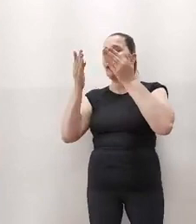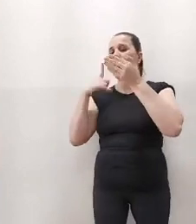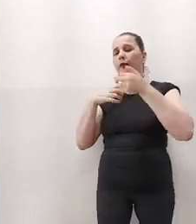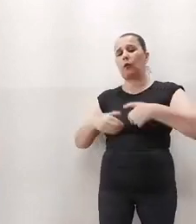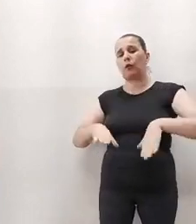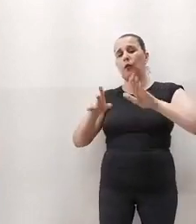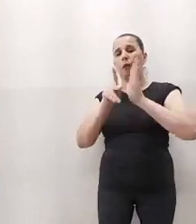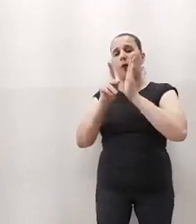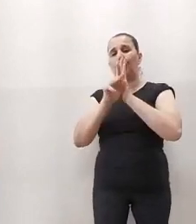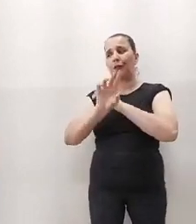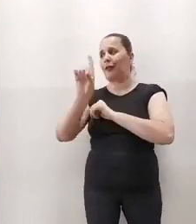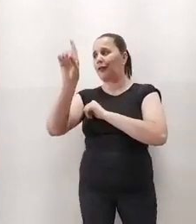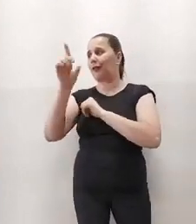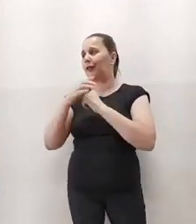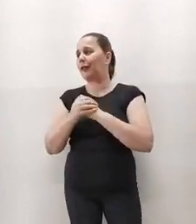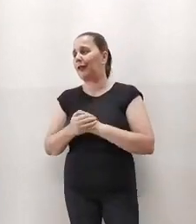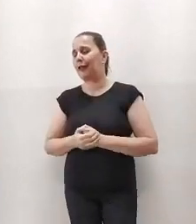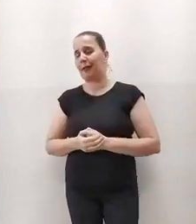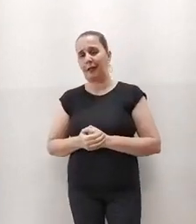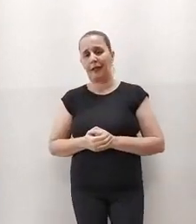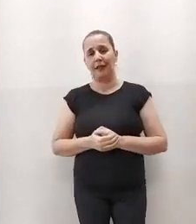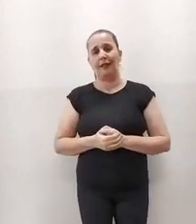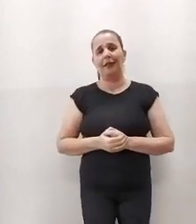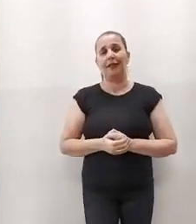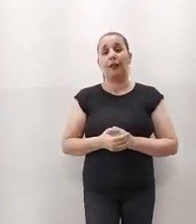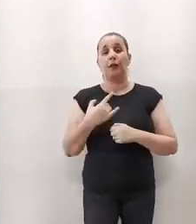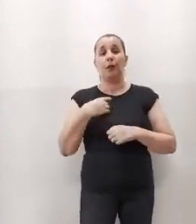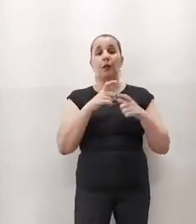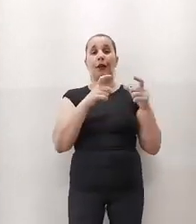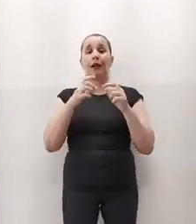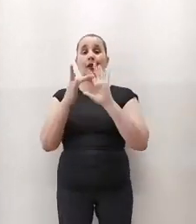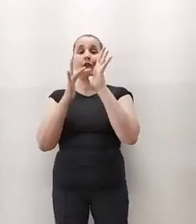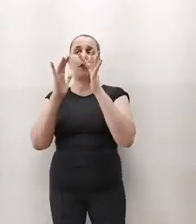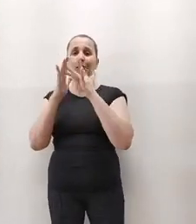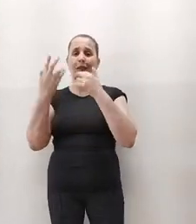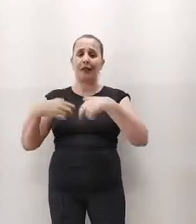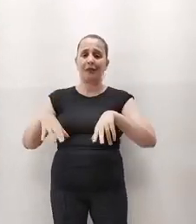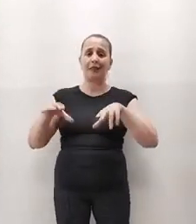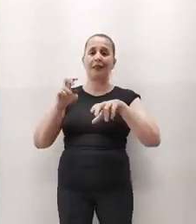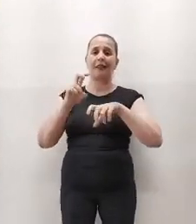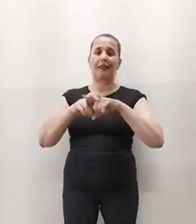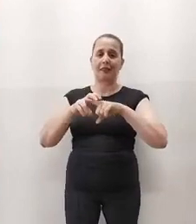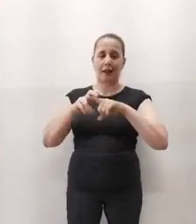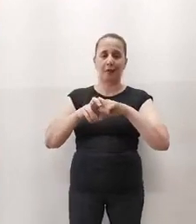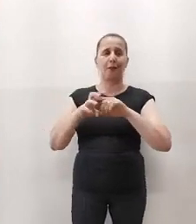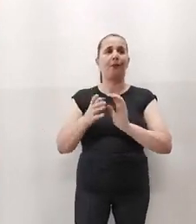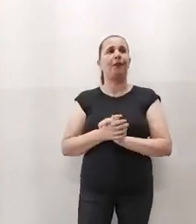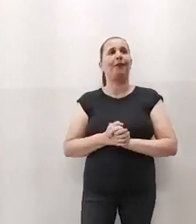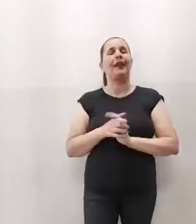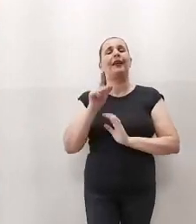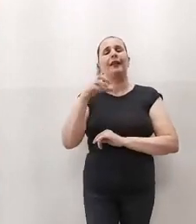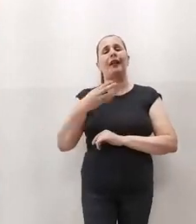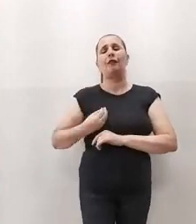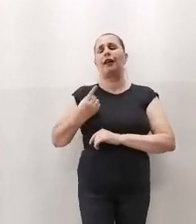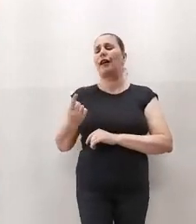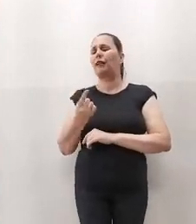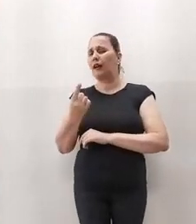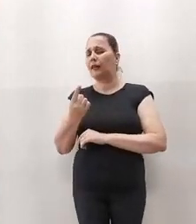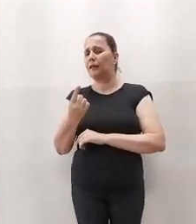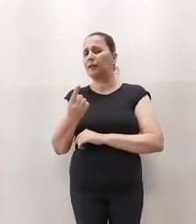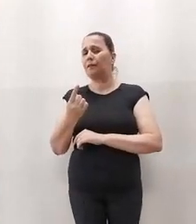amém? Você está seguindo rumo ao trono de Deus, aonde Jesus está sentado. E essa eternidade,